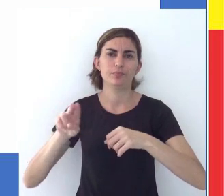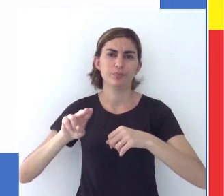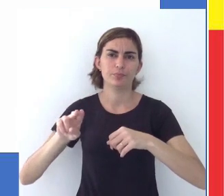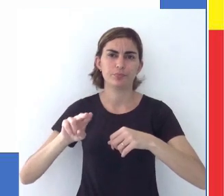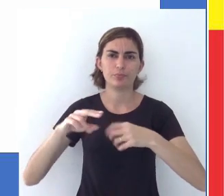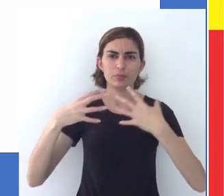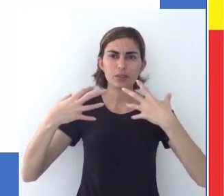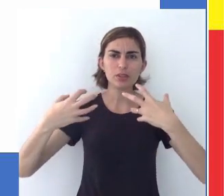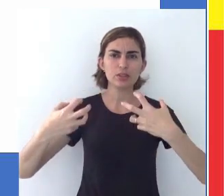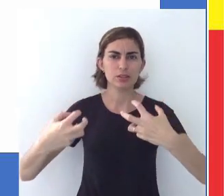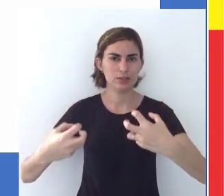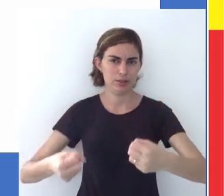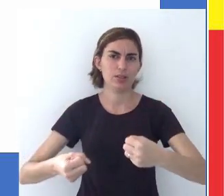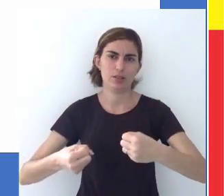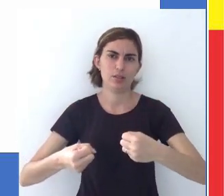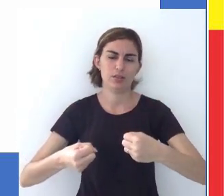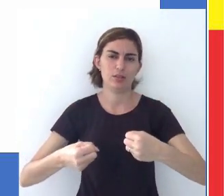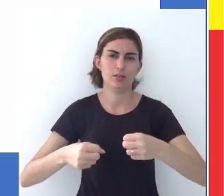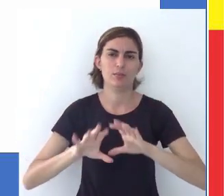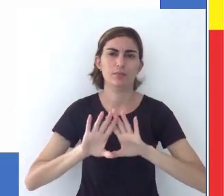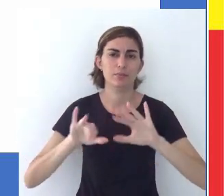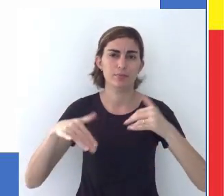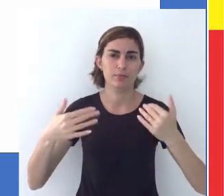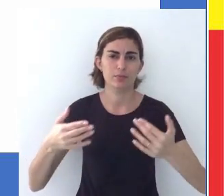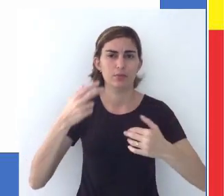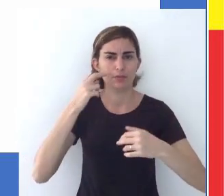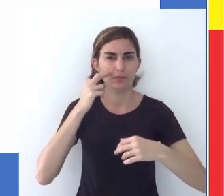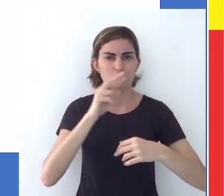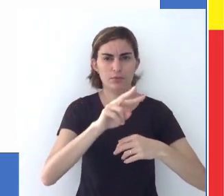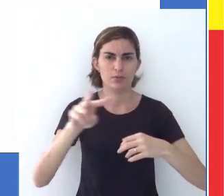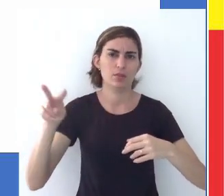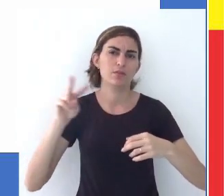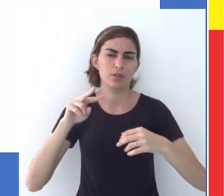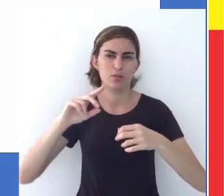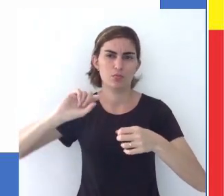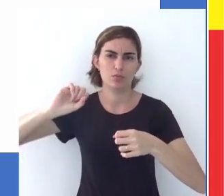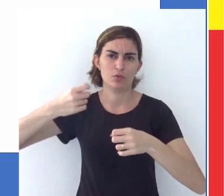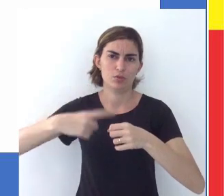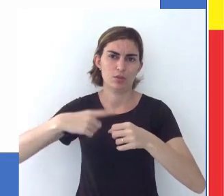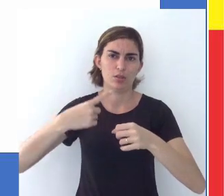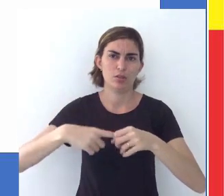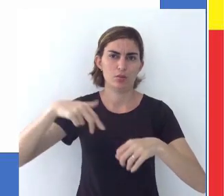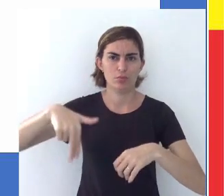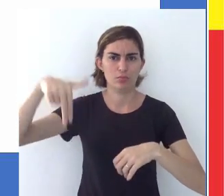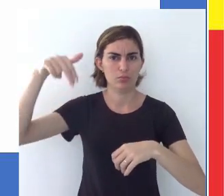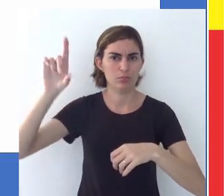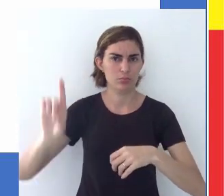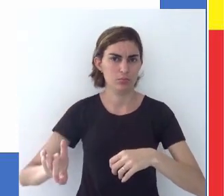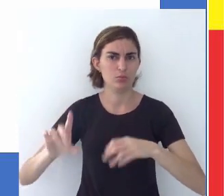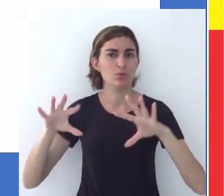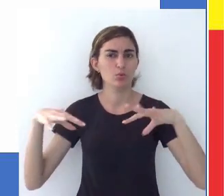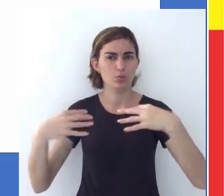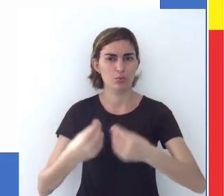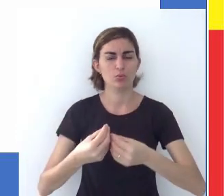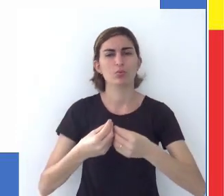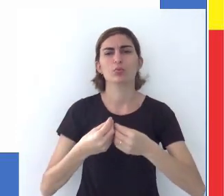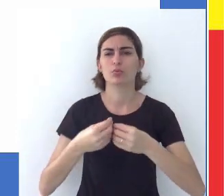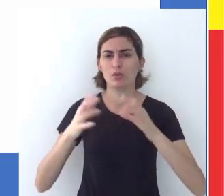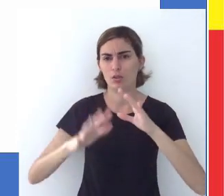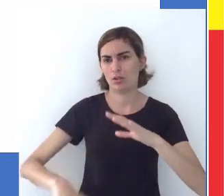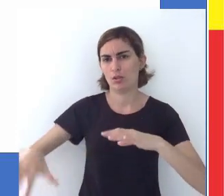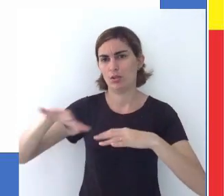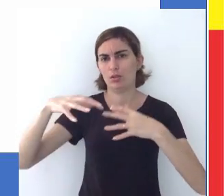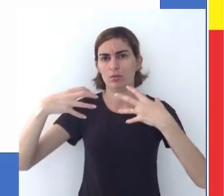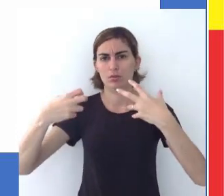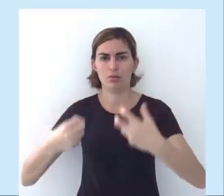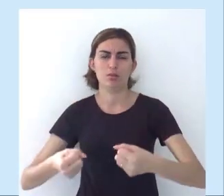de seca, tá? É um interior de seca. Então, a gente vai ver aí que o sertão nordestino, ele está todo situado a